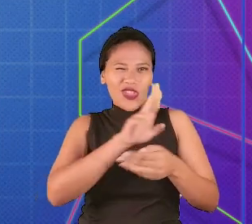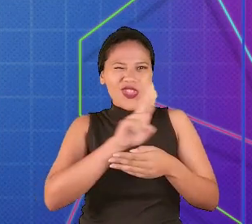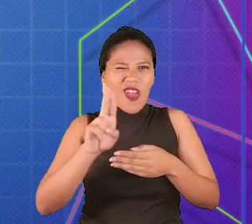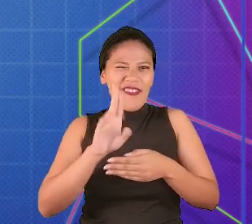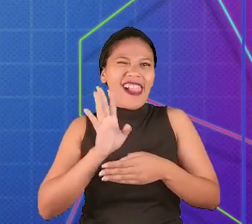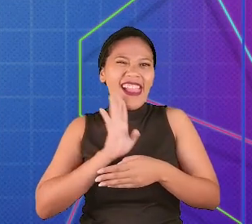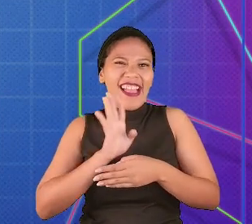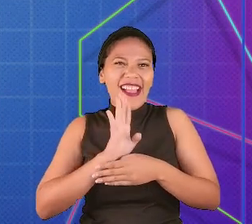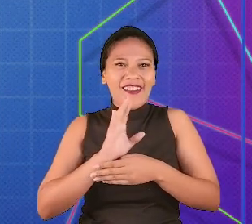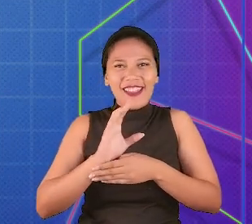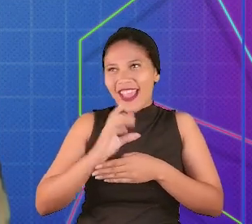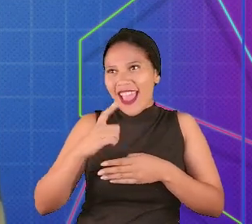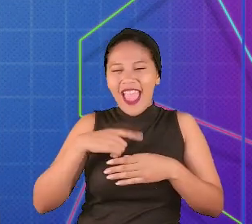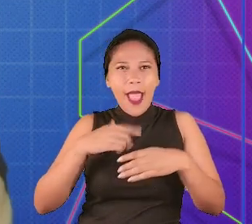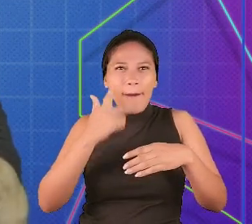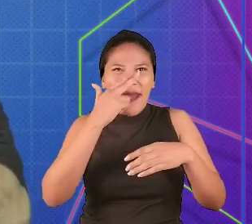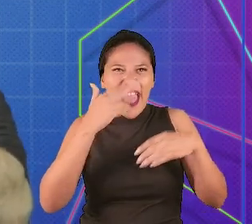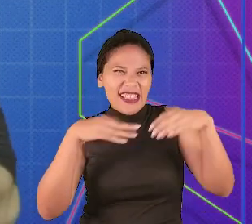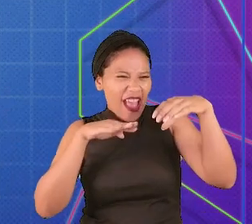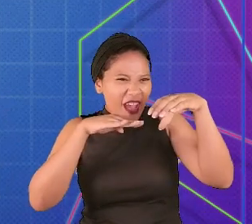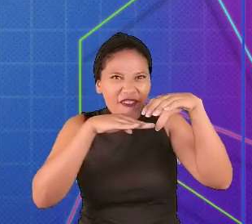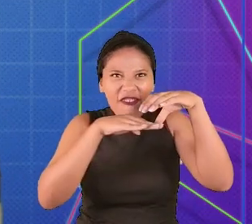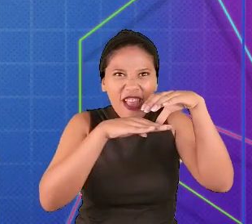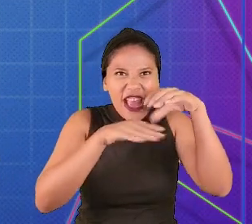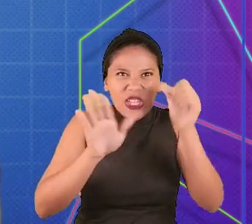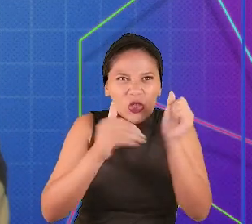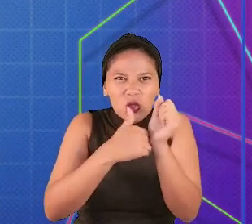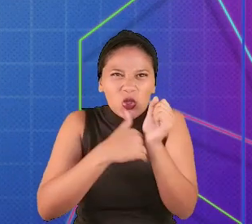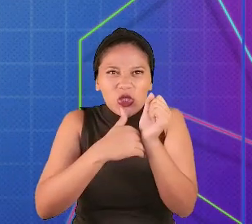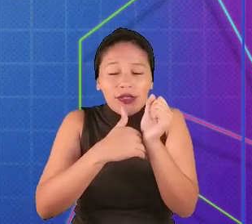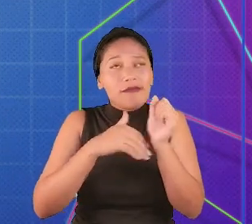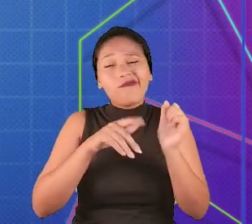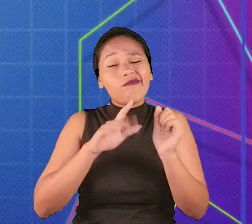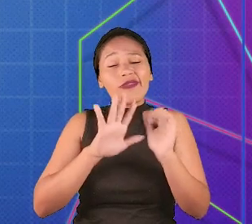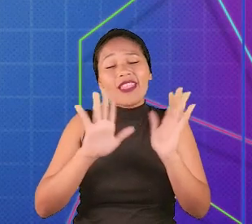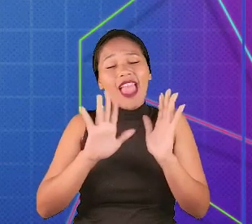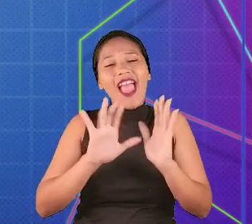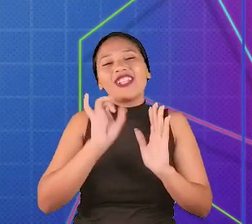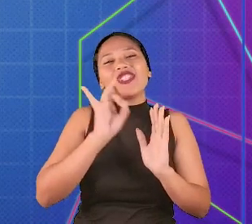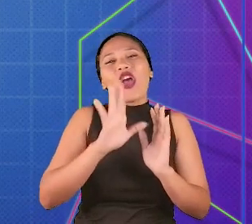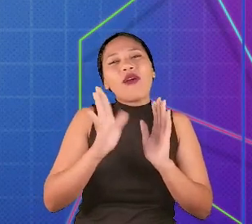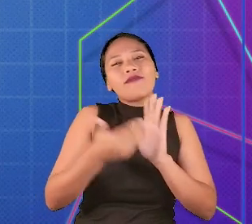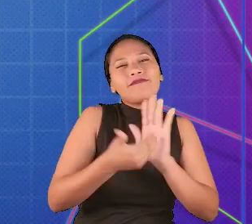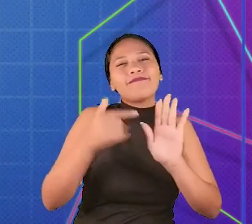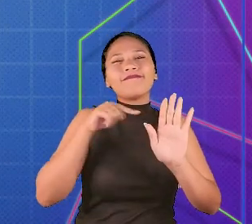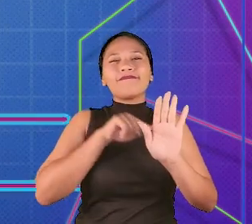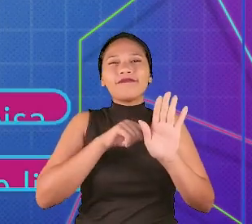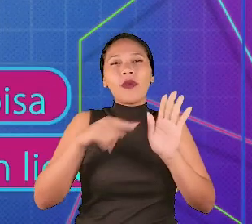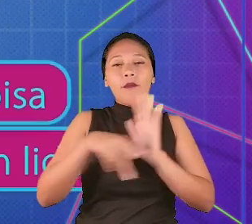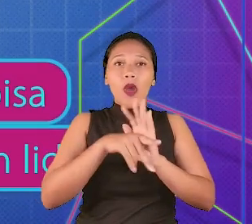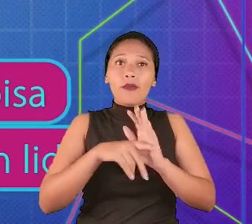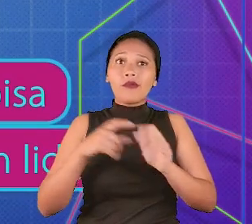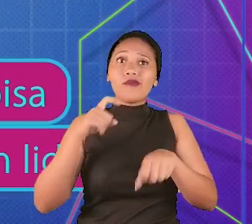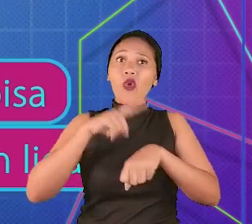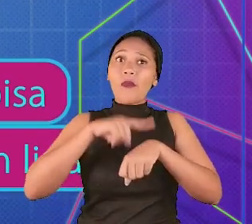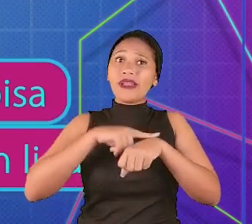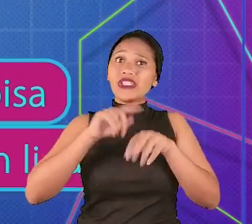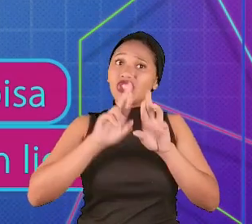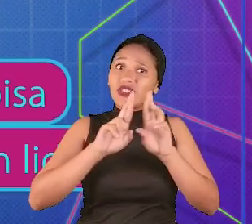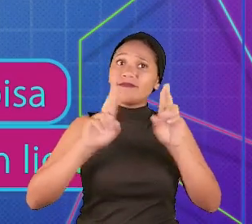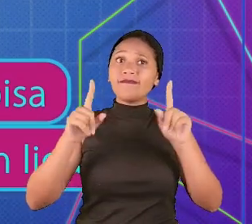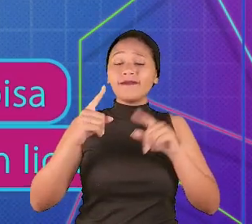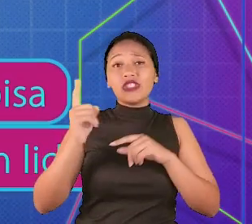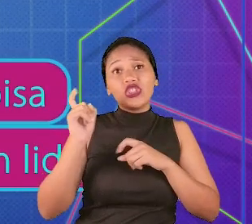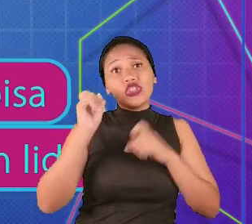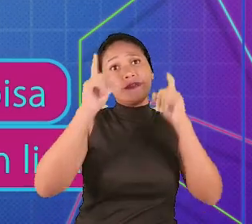né? Mas a caverna secreta é como se fosse um momento muito difícil para o meu protagonista, no qual ele é obrigado a enfrentar uma coisa que ele tem